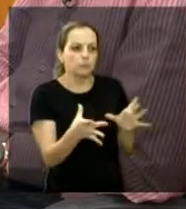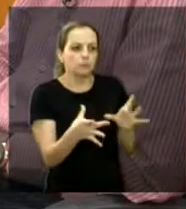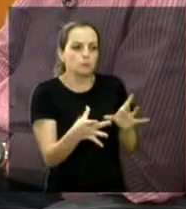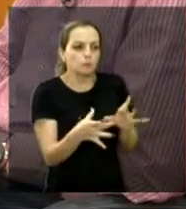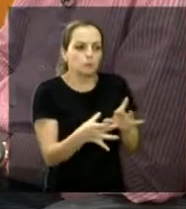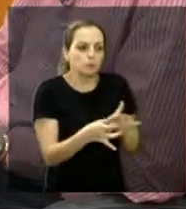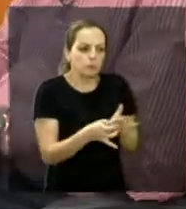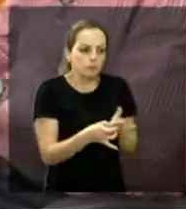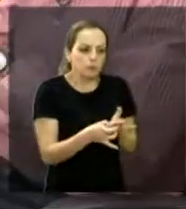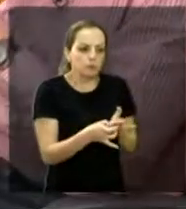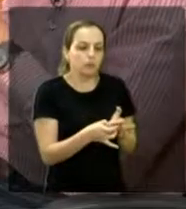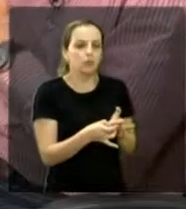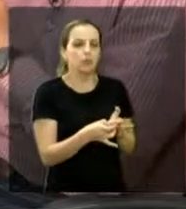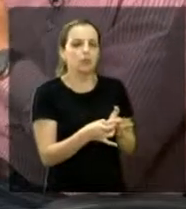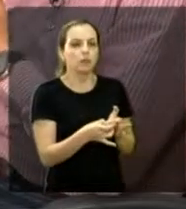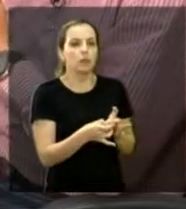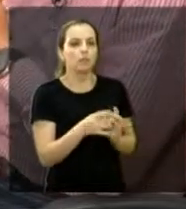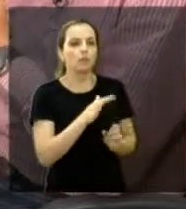surgiu?